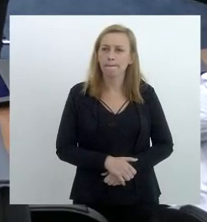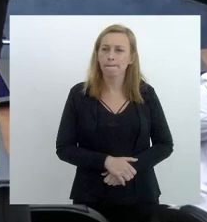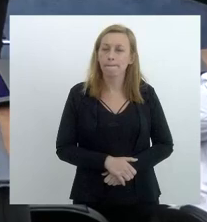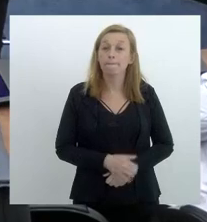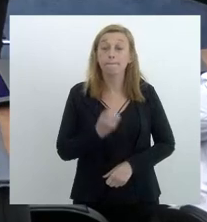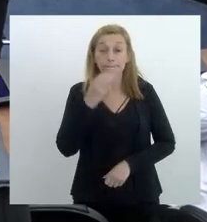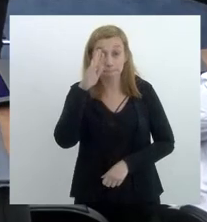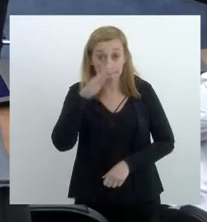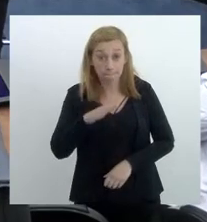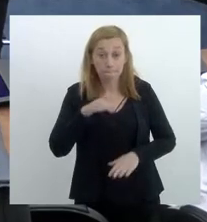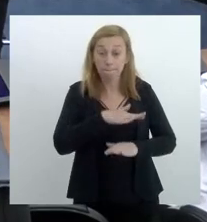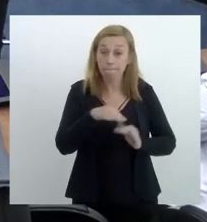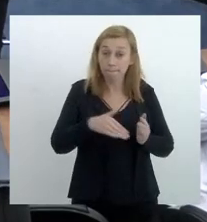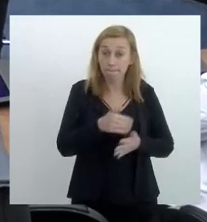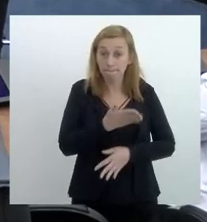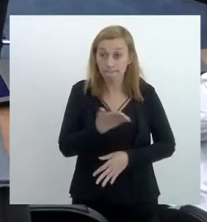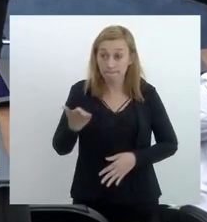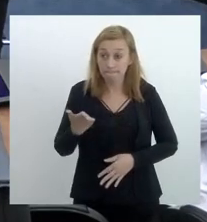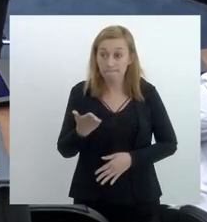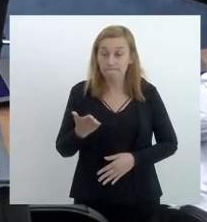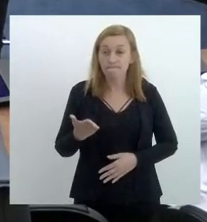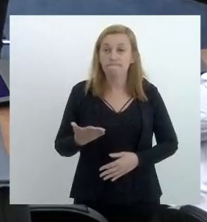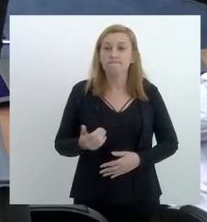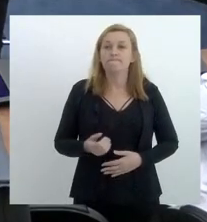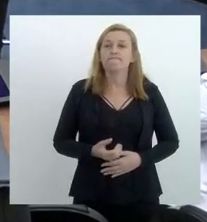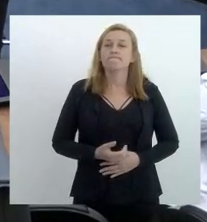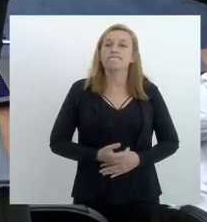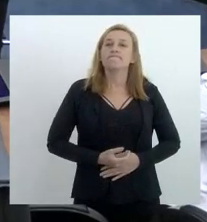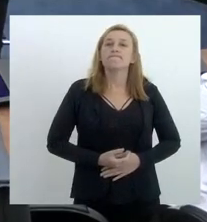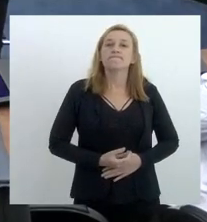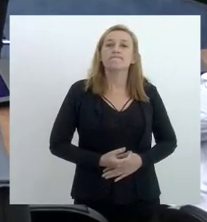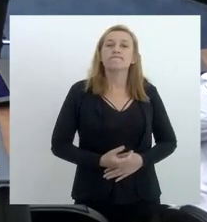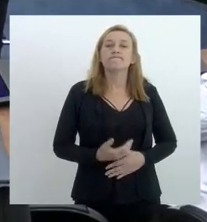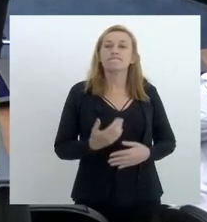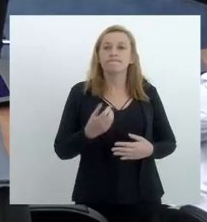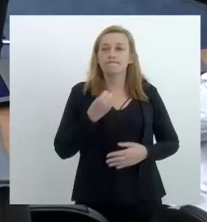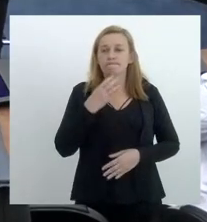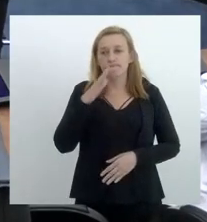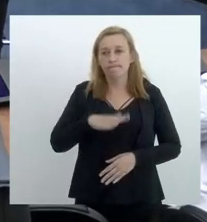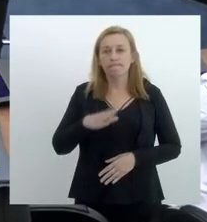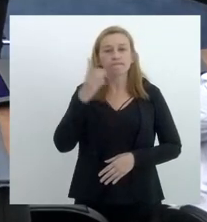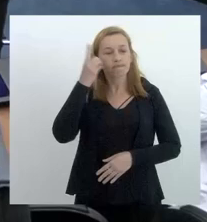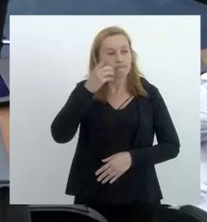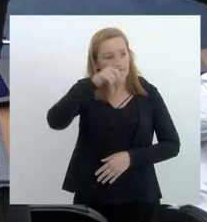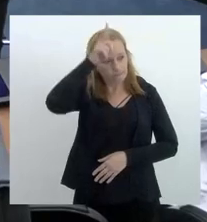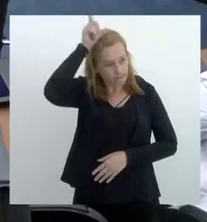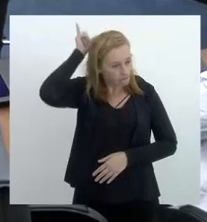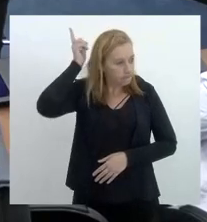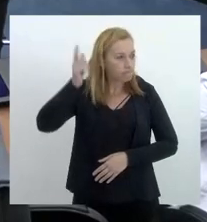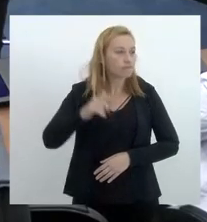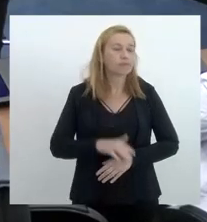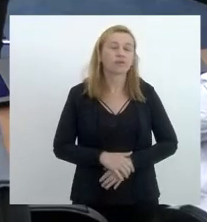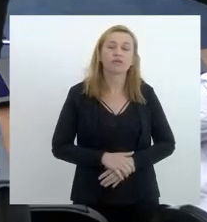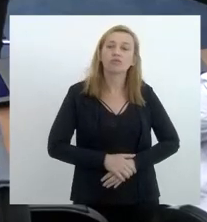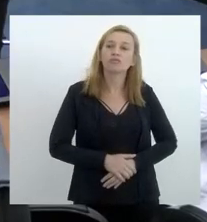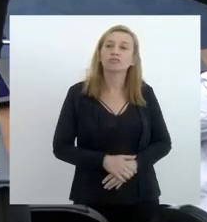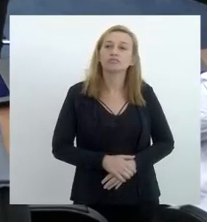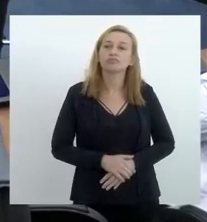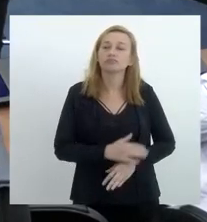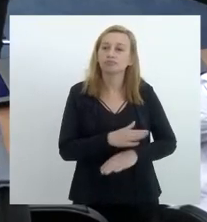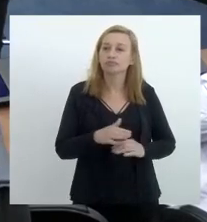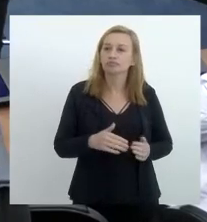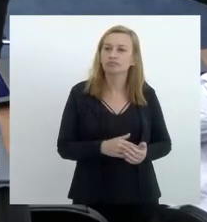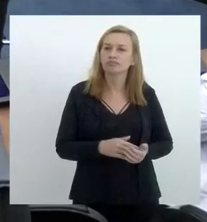Boa tarde a todas e todos. Saudar o presidente da comissão, o deputado Luiz Paulo, e todos os parlamentares na figura do presidente, os